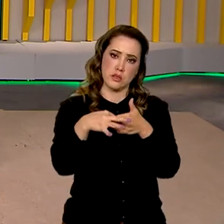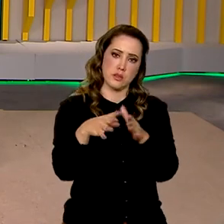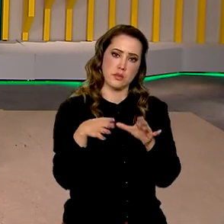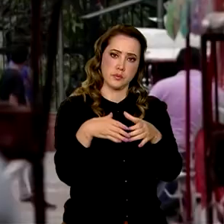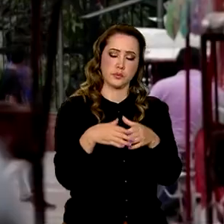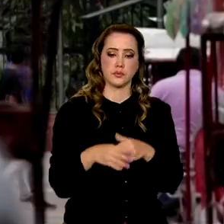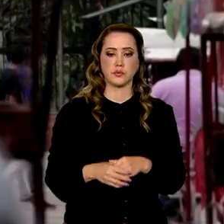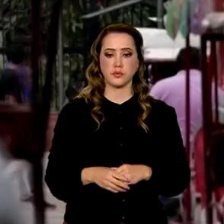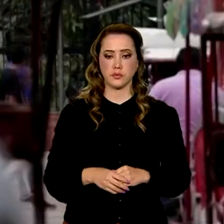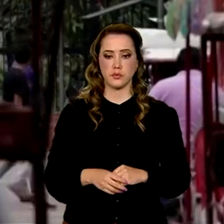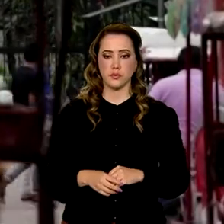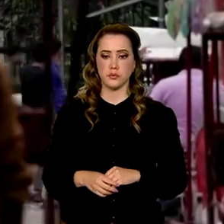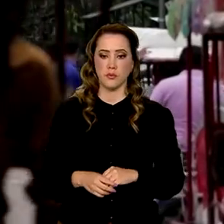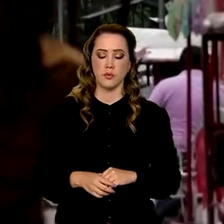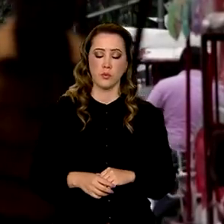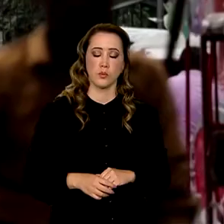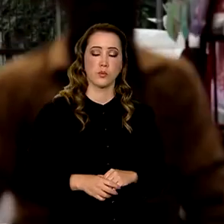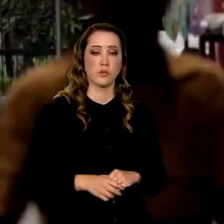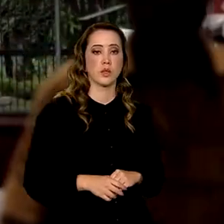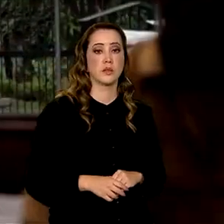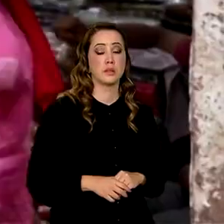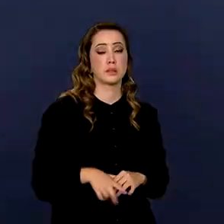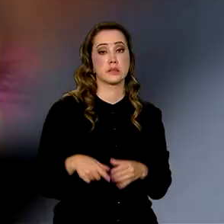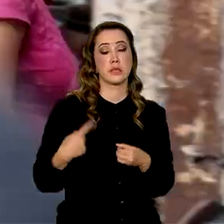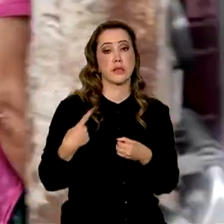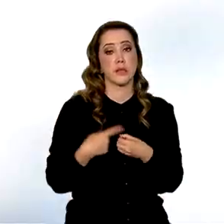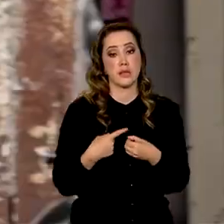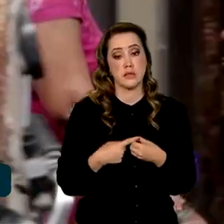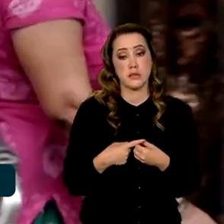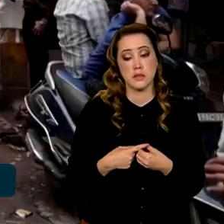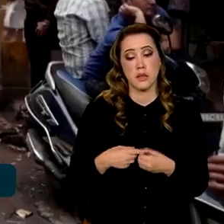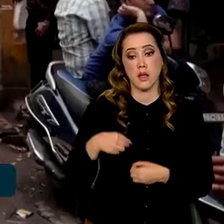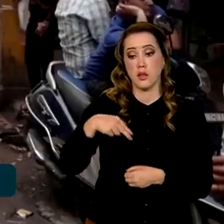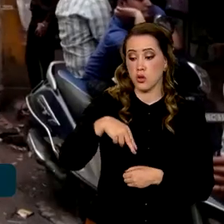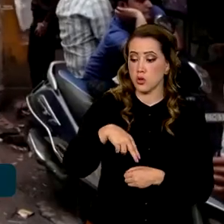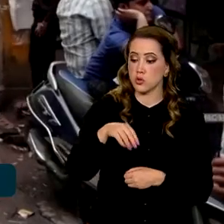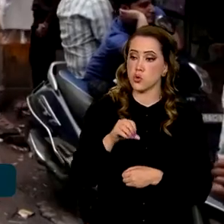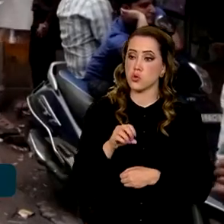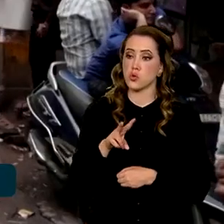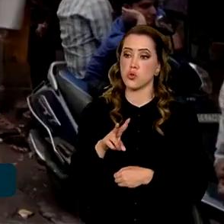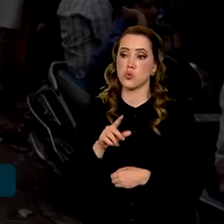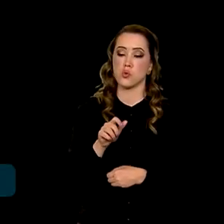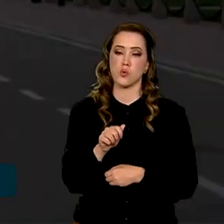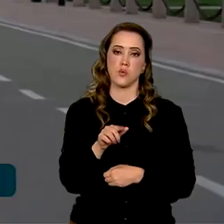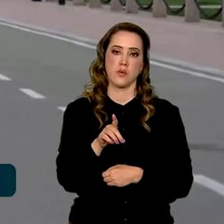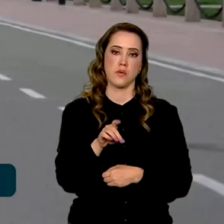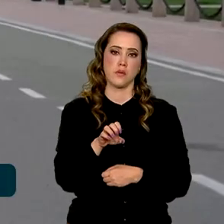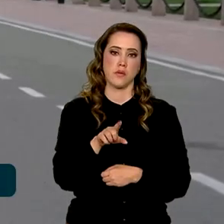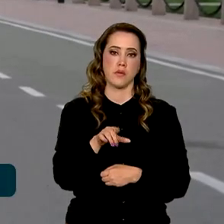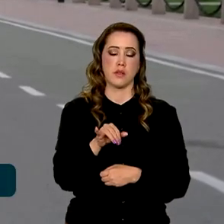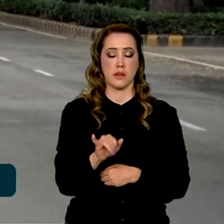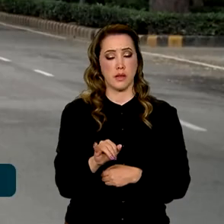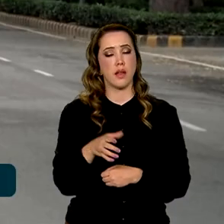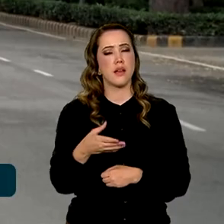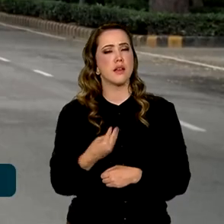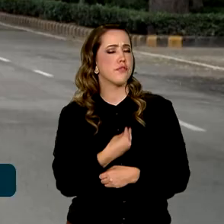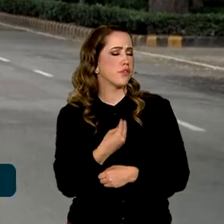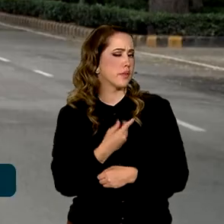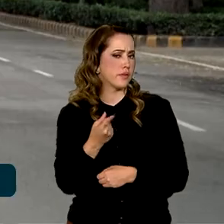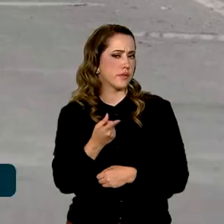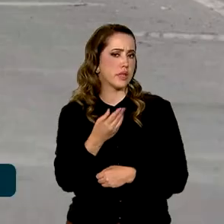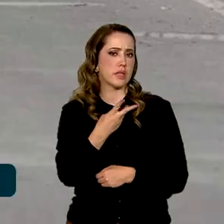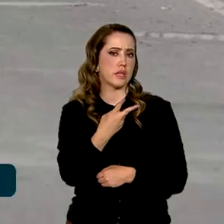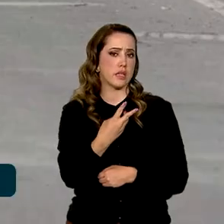grupo. Na cidade de Nova Delhi, onde vivem mais de 32 milhões de pessoas, algumas